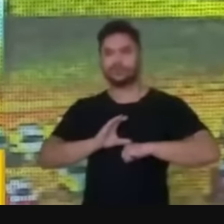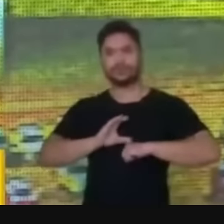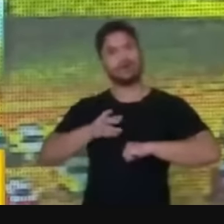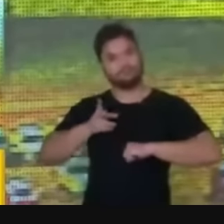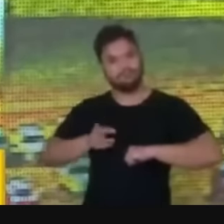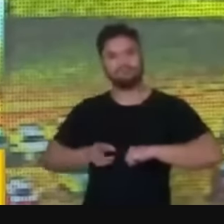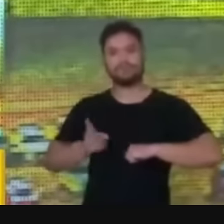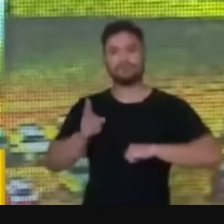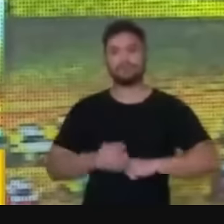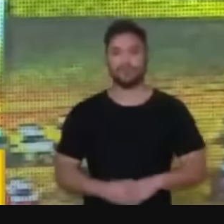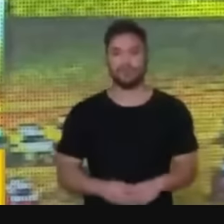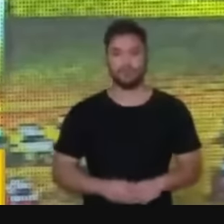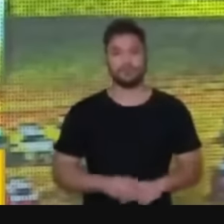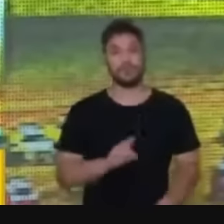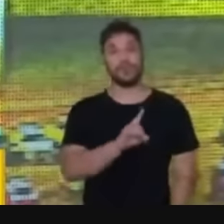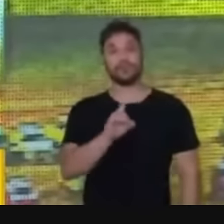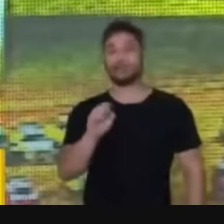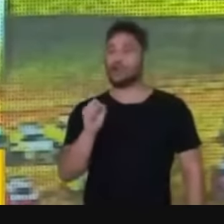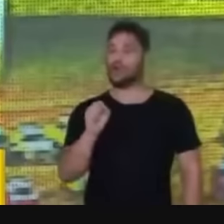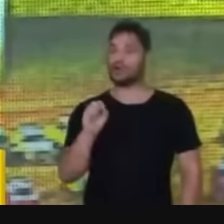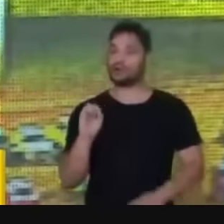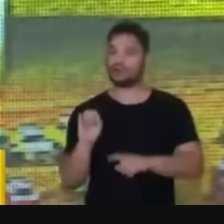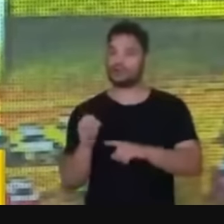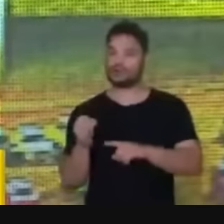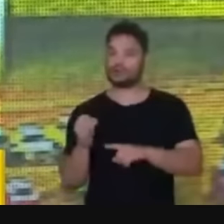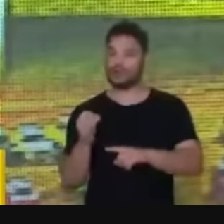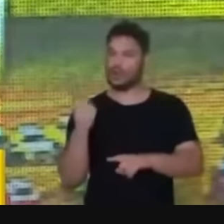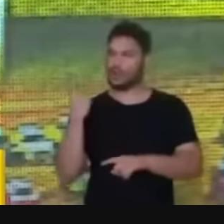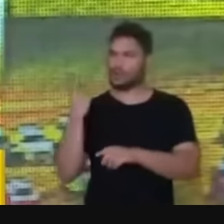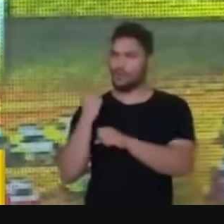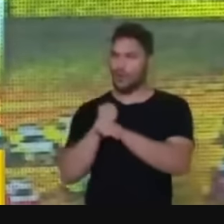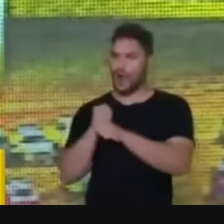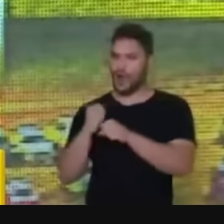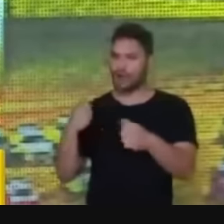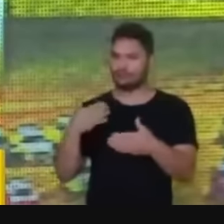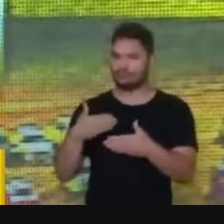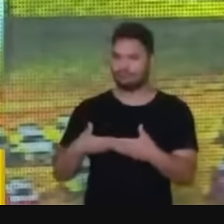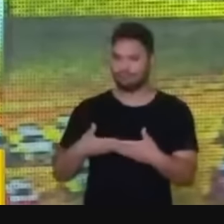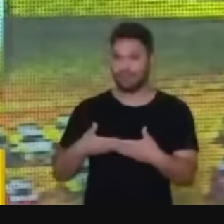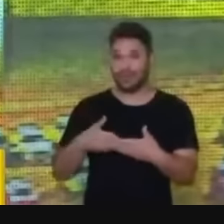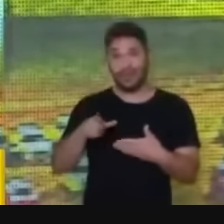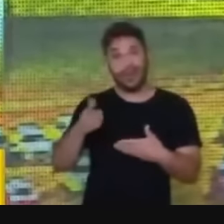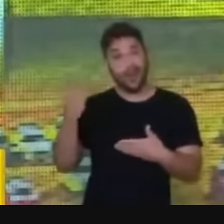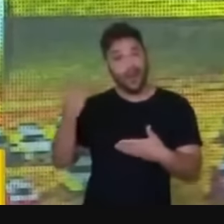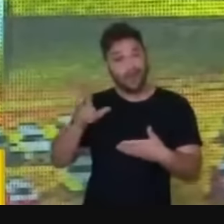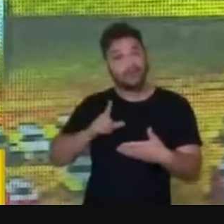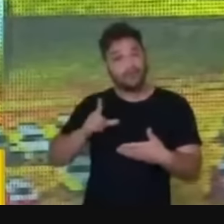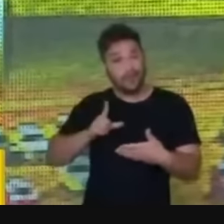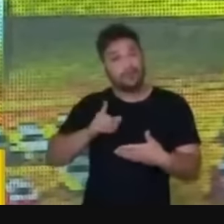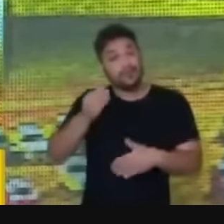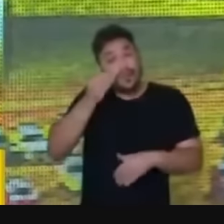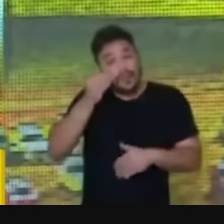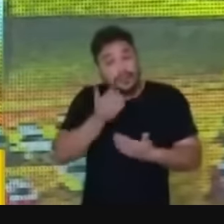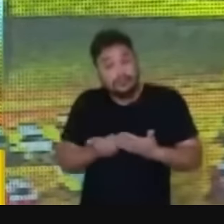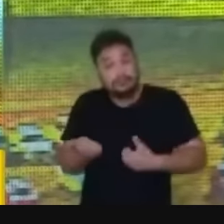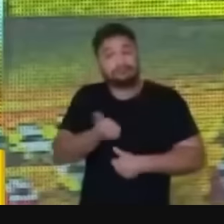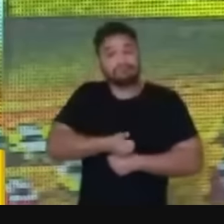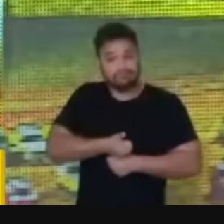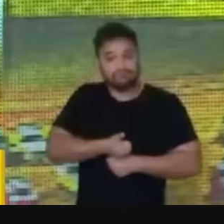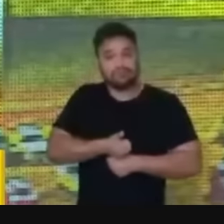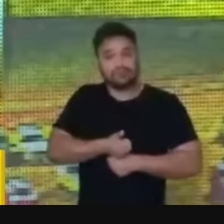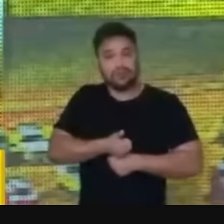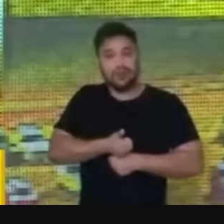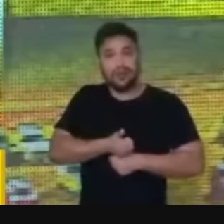Nesse 8 de janeiro, um ano após a frustrada tentativa de golpe de Estado,